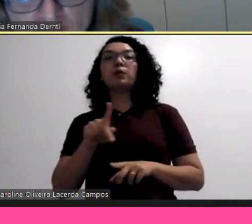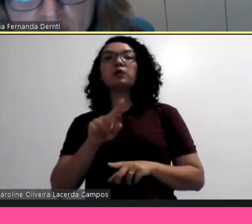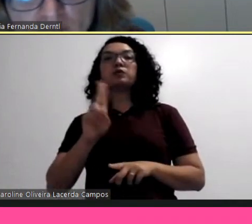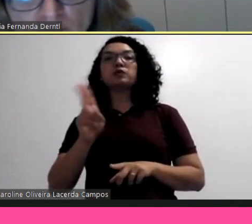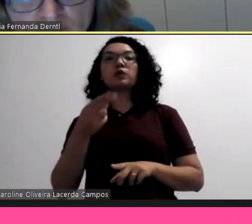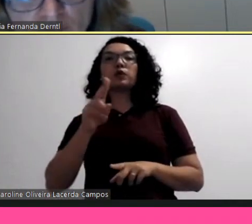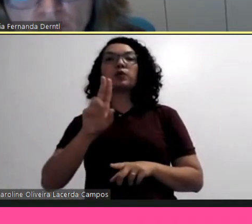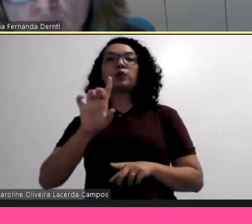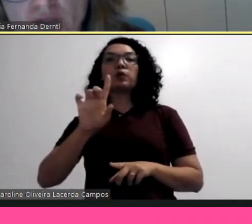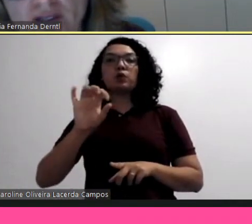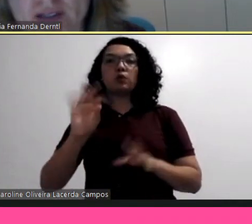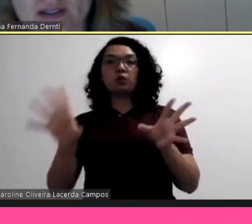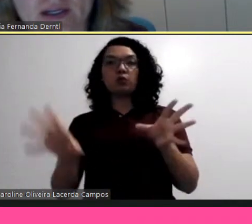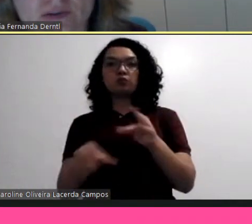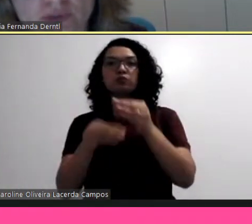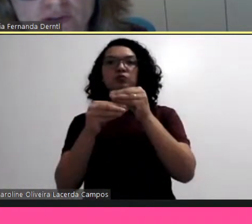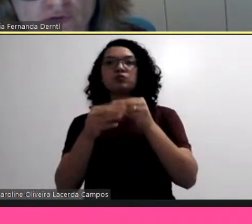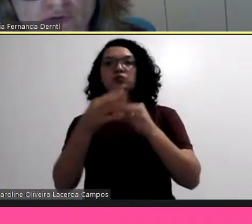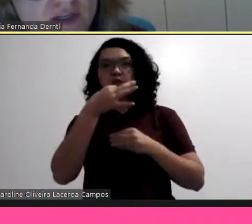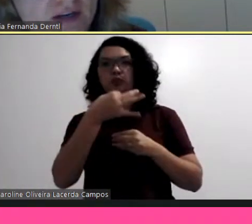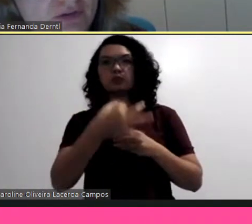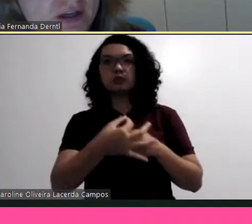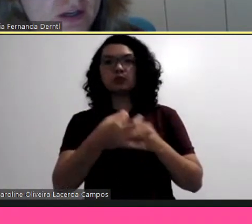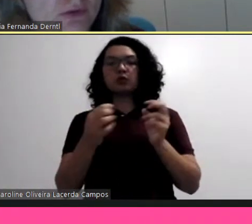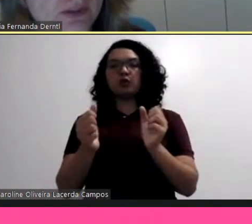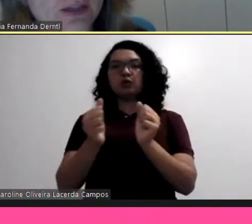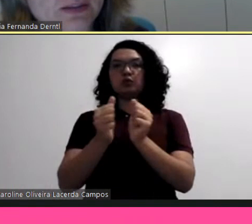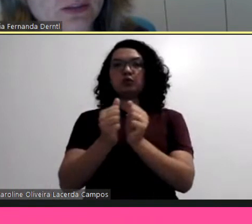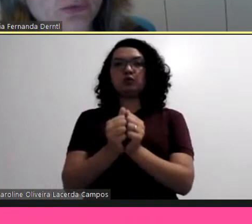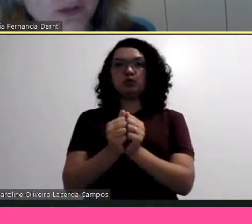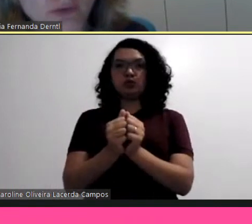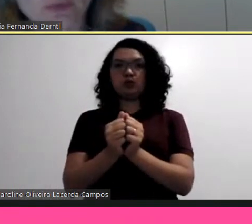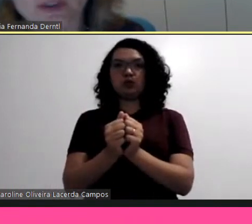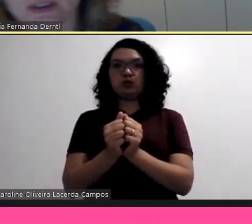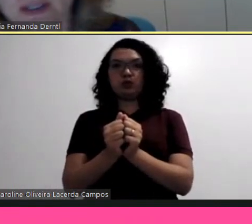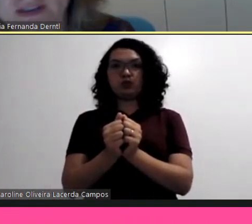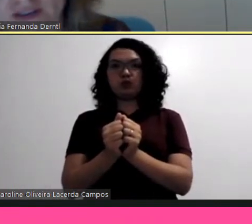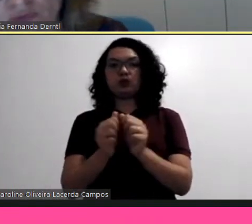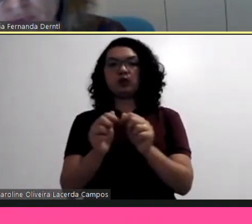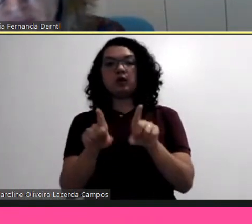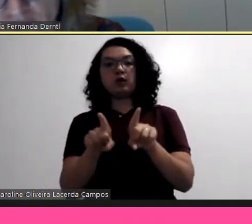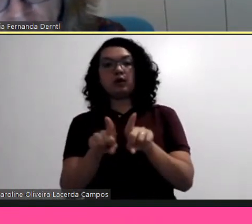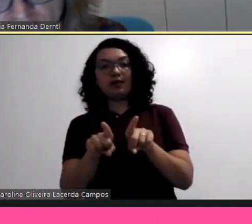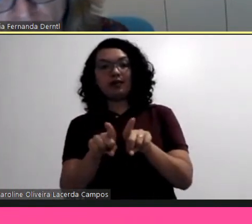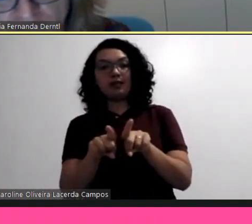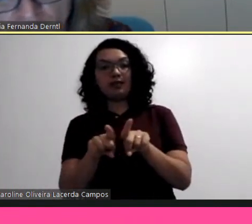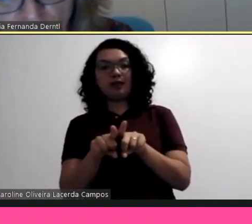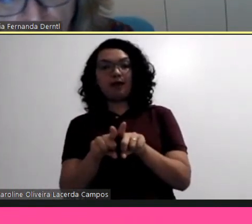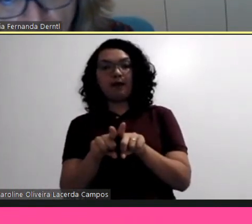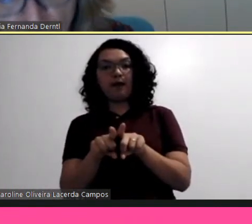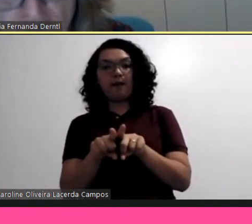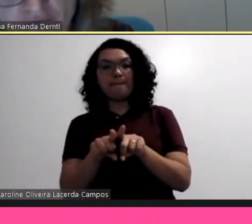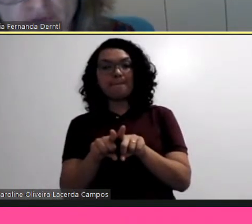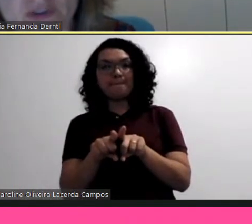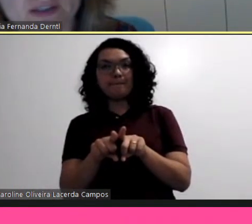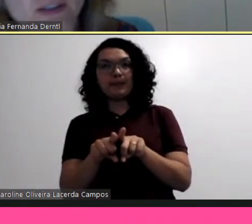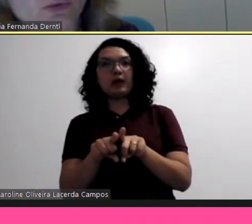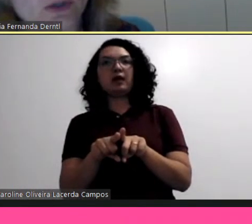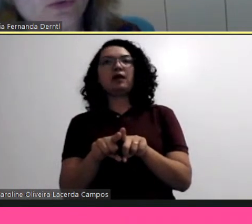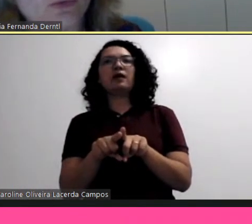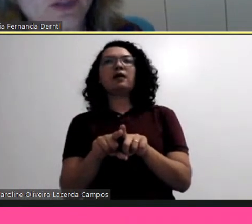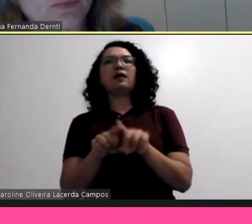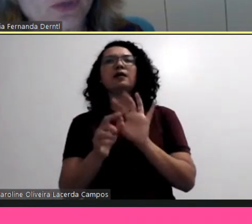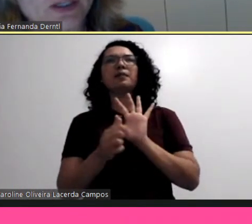pelas perguntas do Ricardo e do José Rafael, falou da arquitetura, dos desafios da